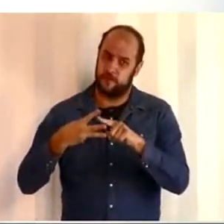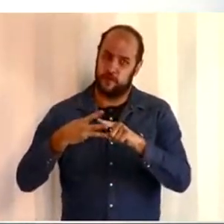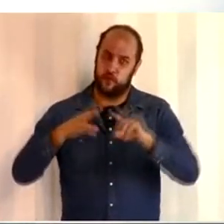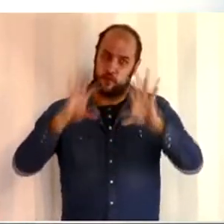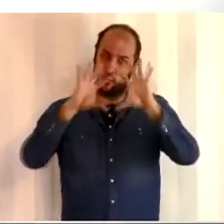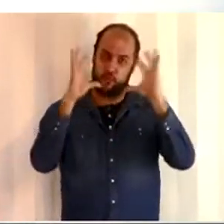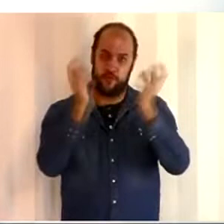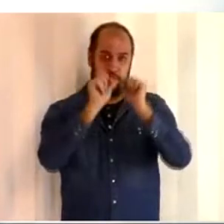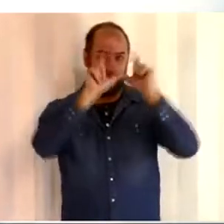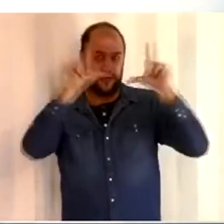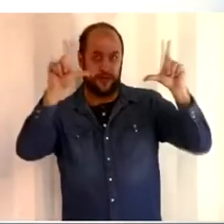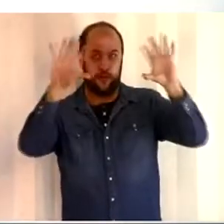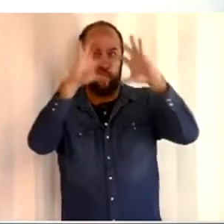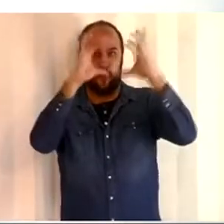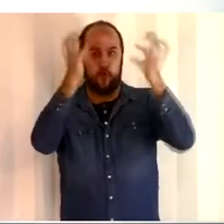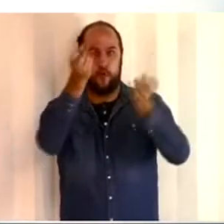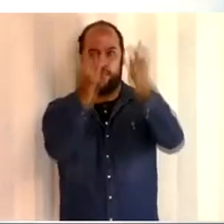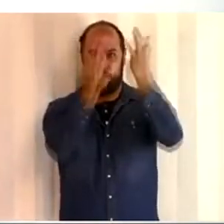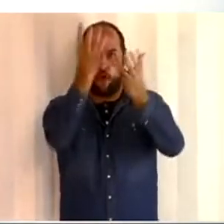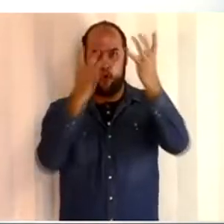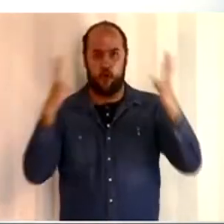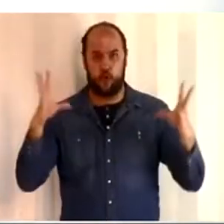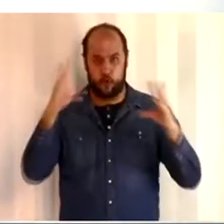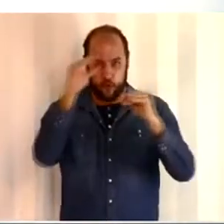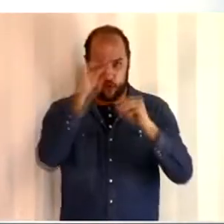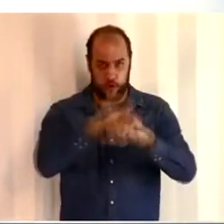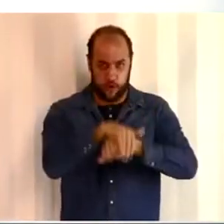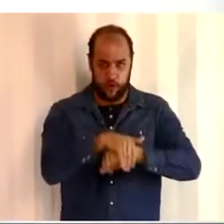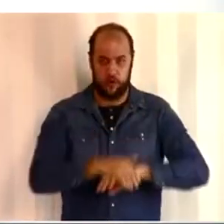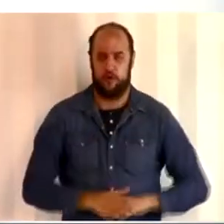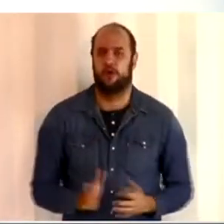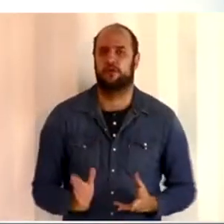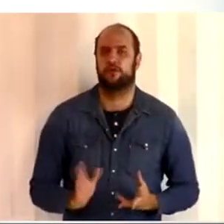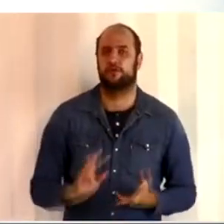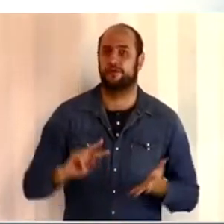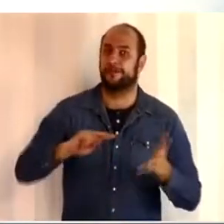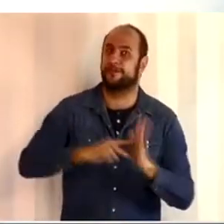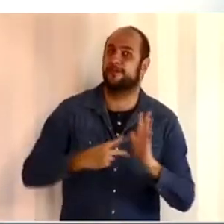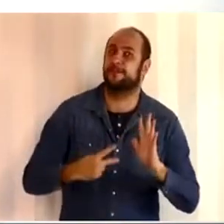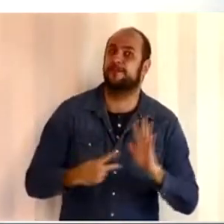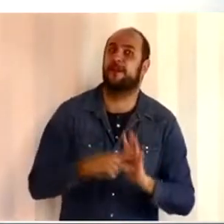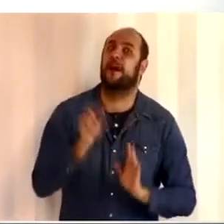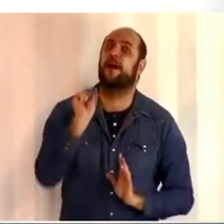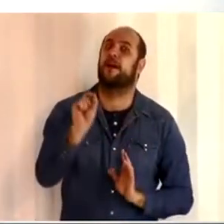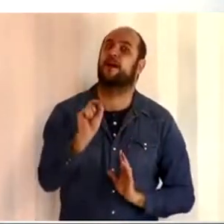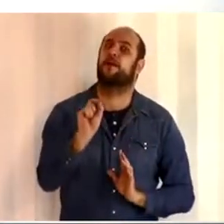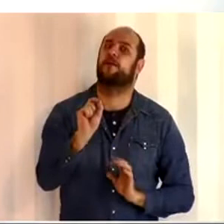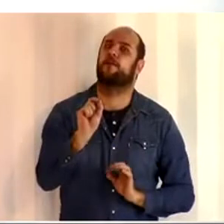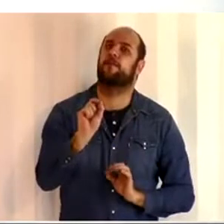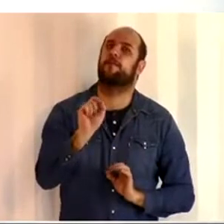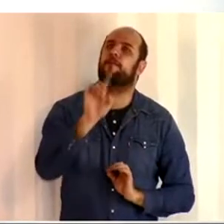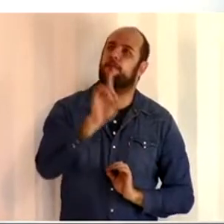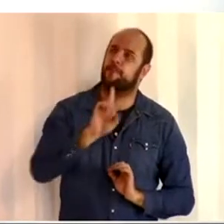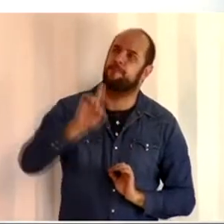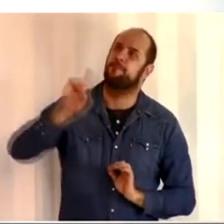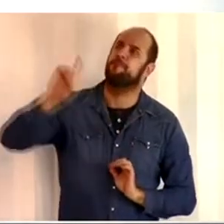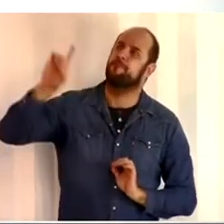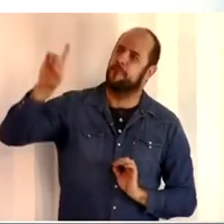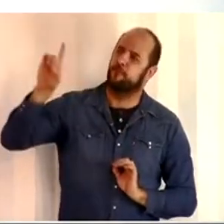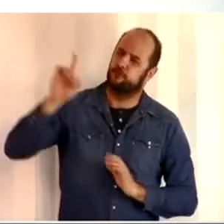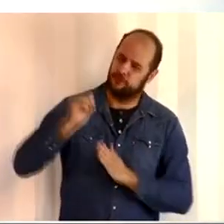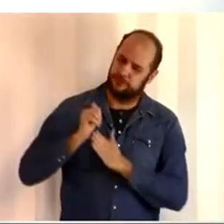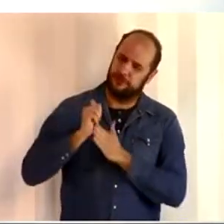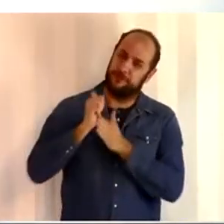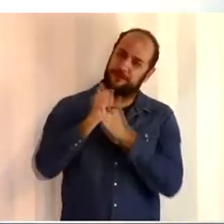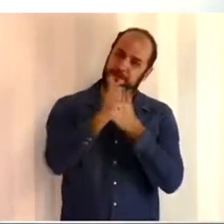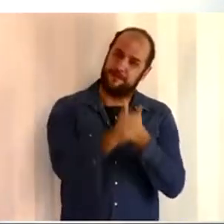o dia e aquela coluna de fogo à noite, como eu disse há pouco, significava o que para o povo? Deus está